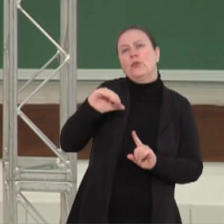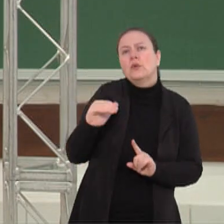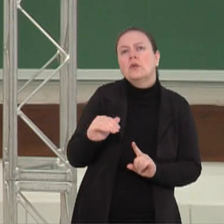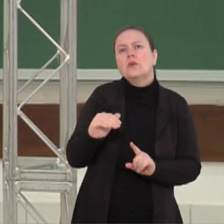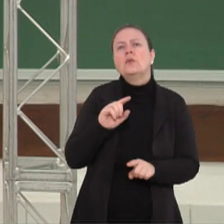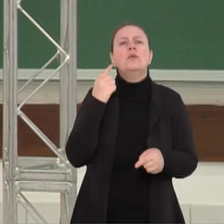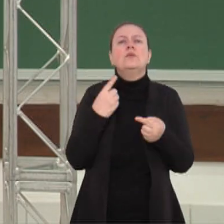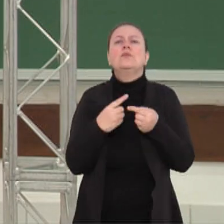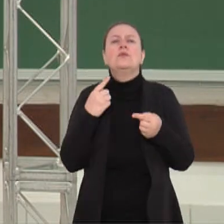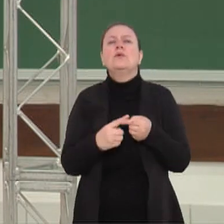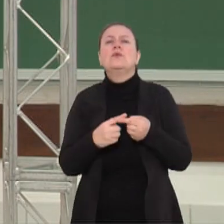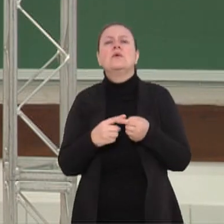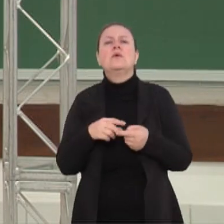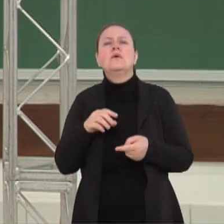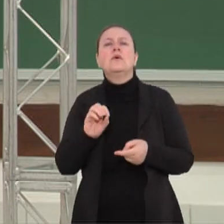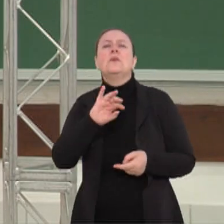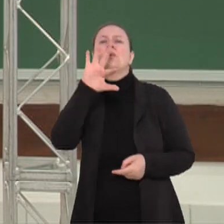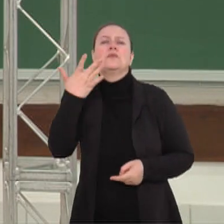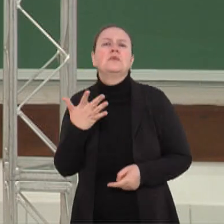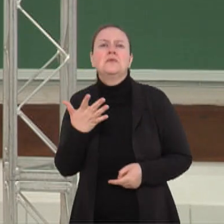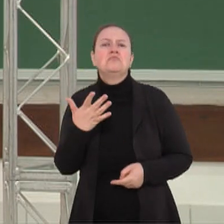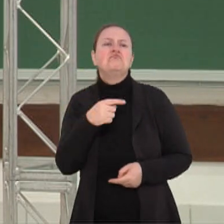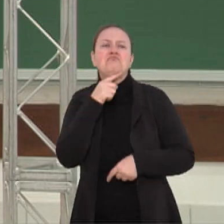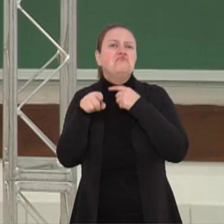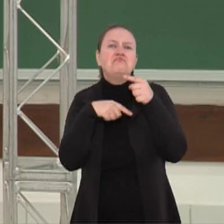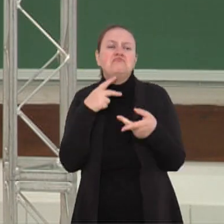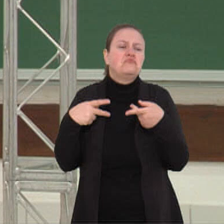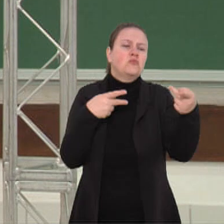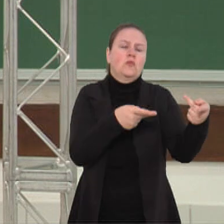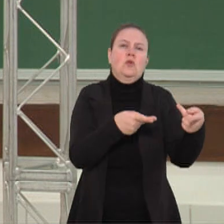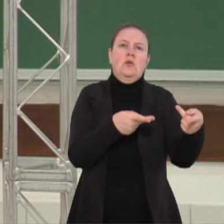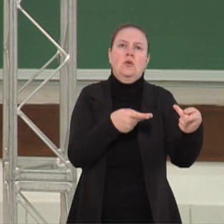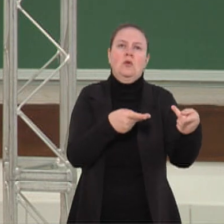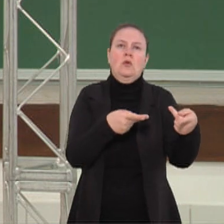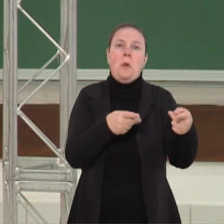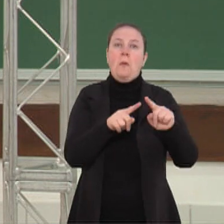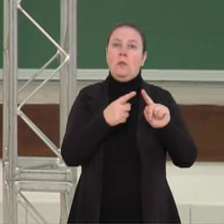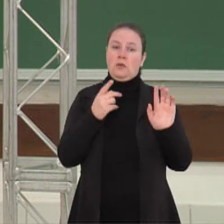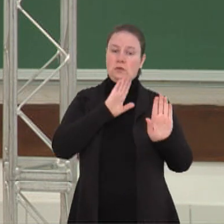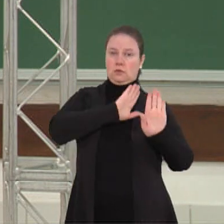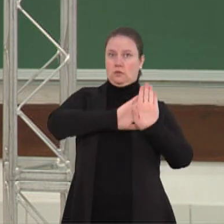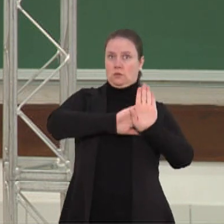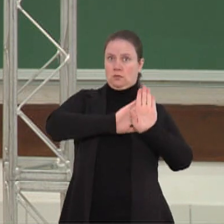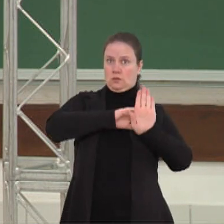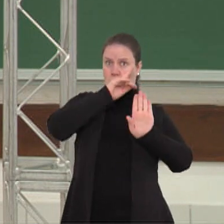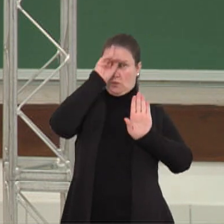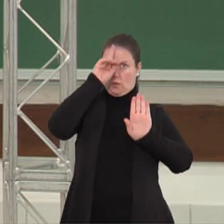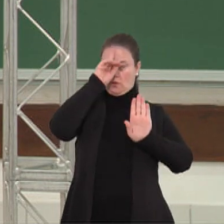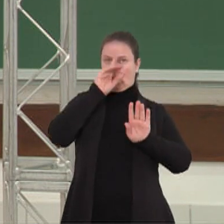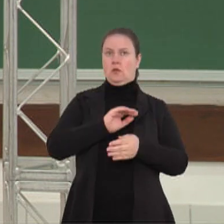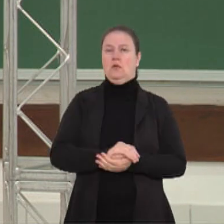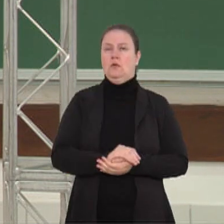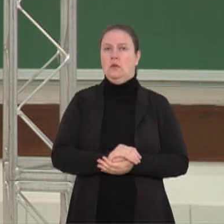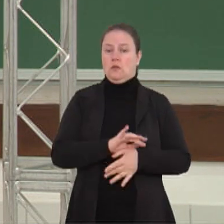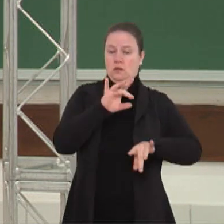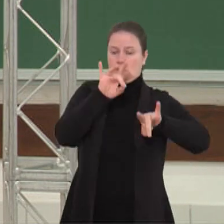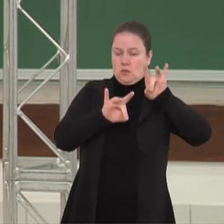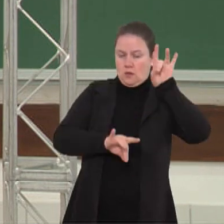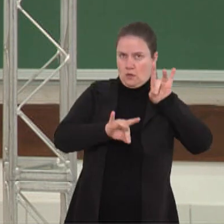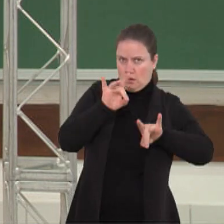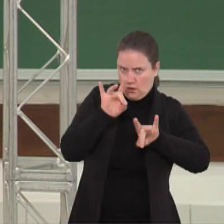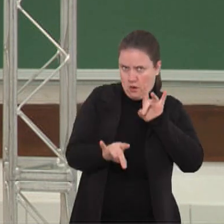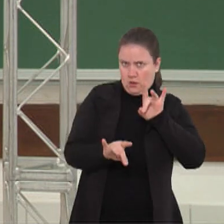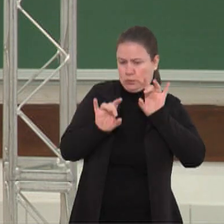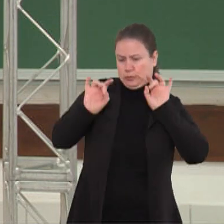tantas pessoas não irem? Por trás disso está também uma ideologia de que teatro é coisa para